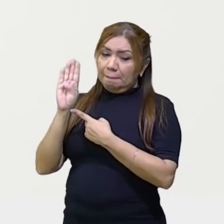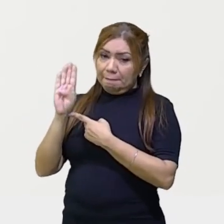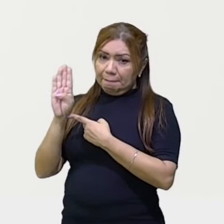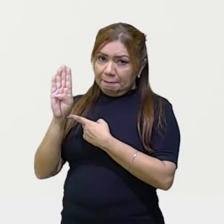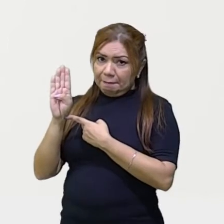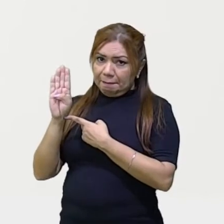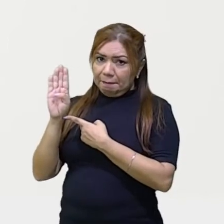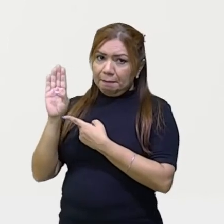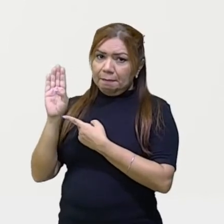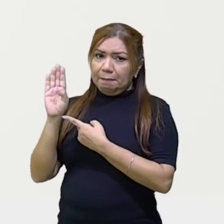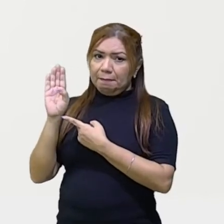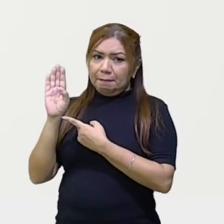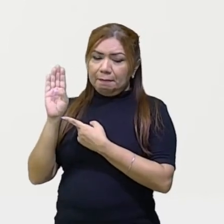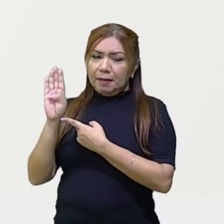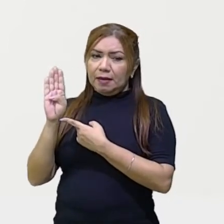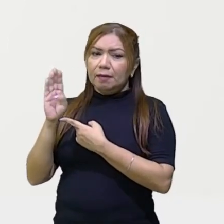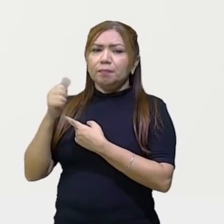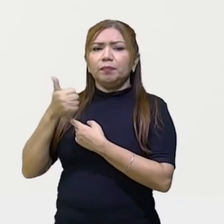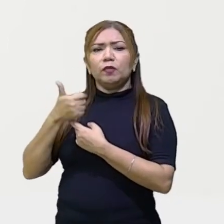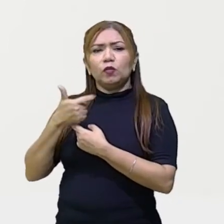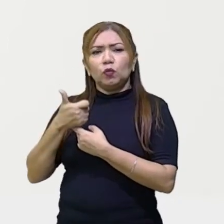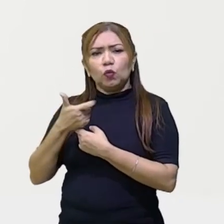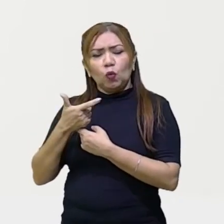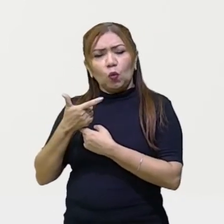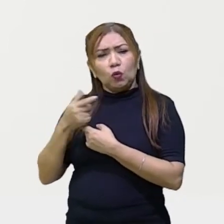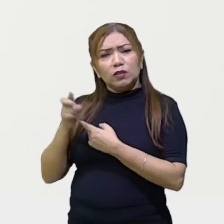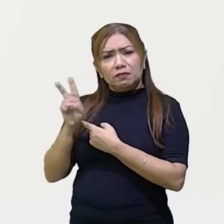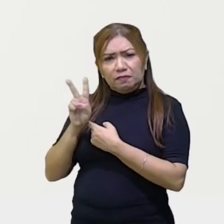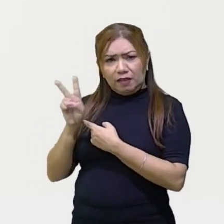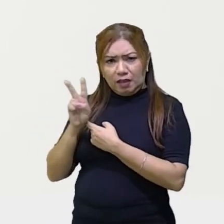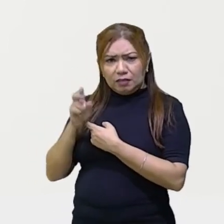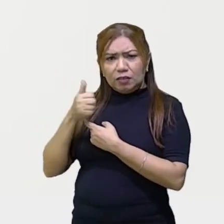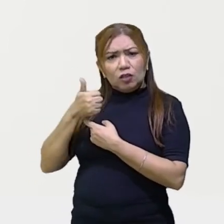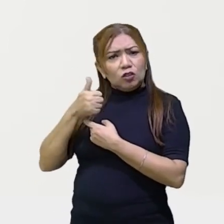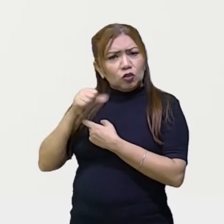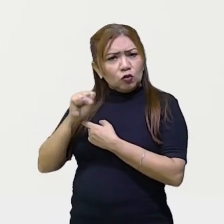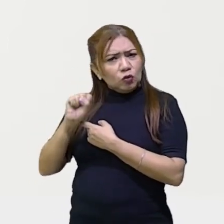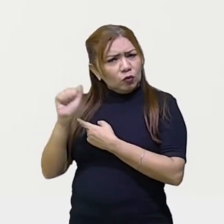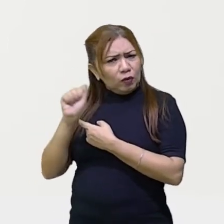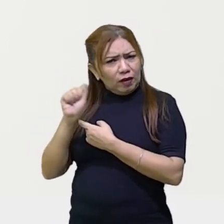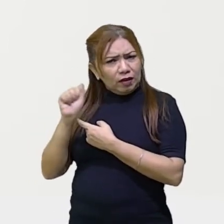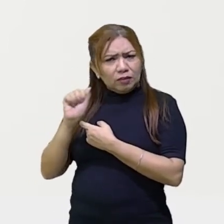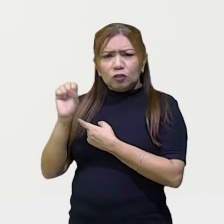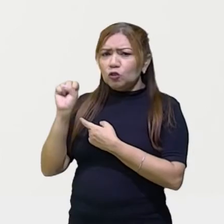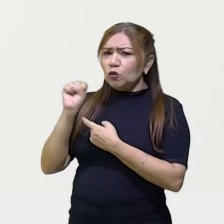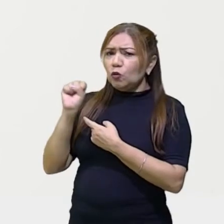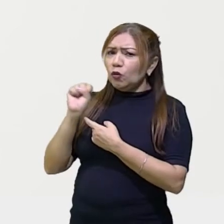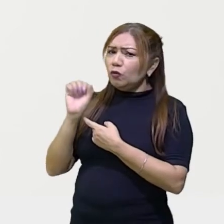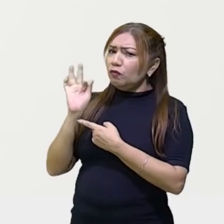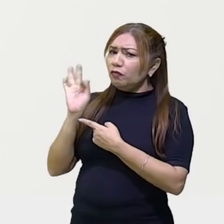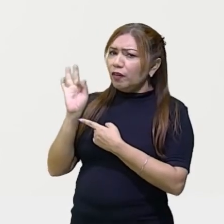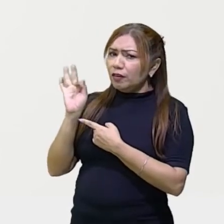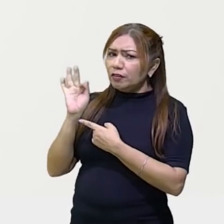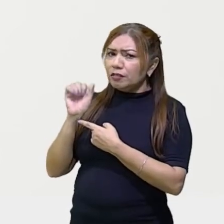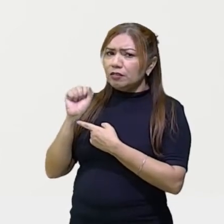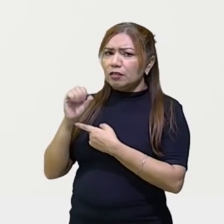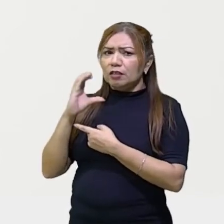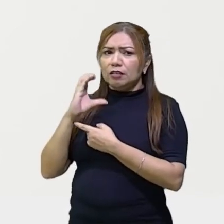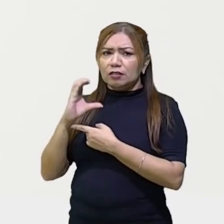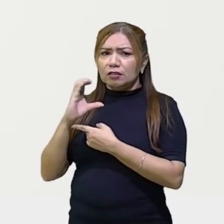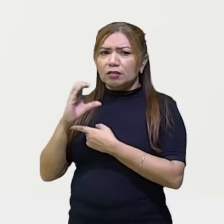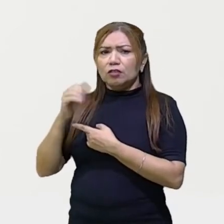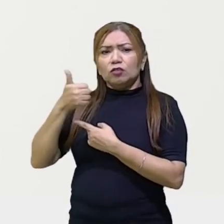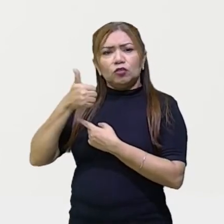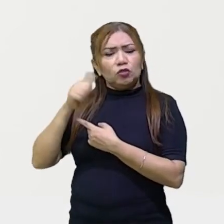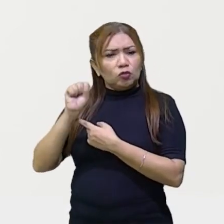e 6 faces ou letra B 12 vértices e 18 arestas 8 Faces ou